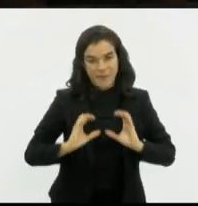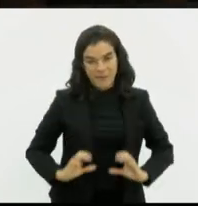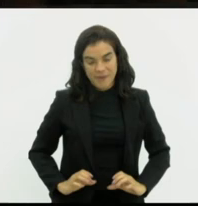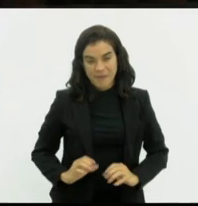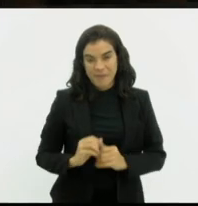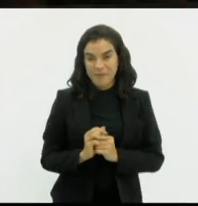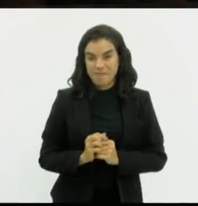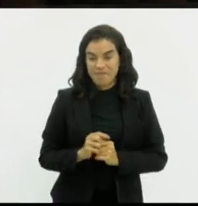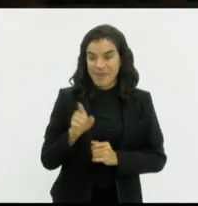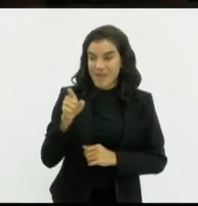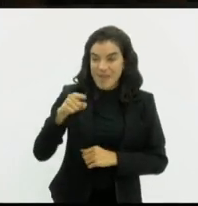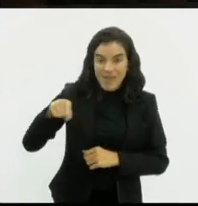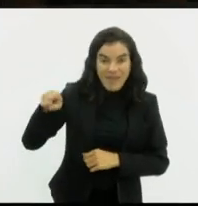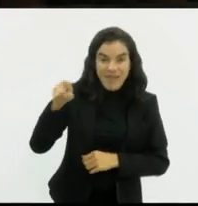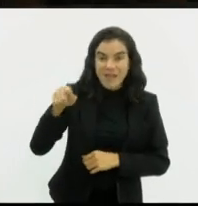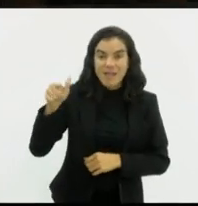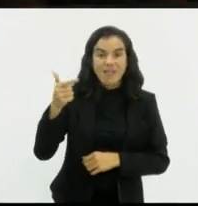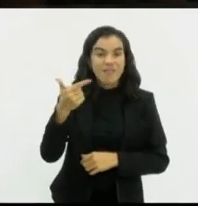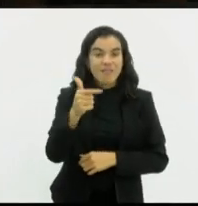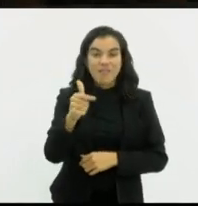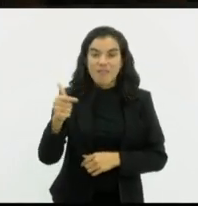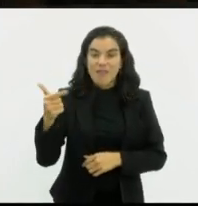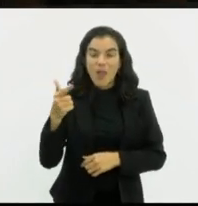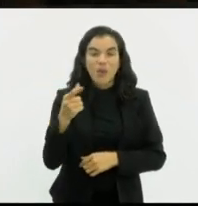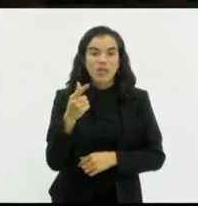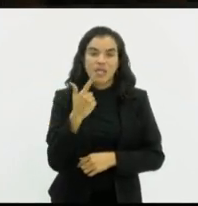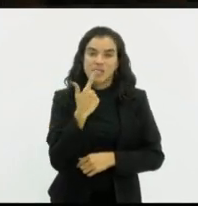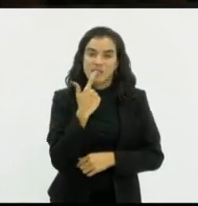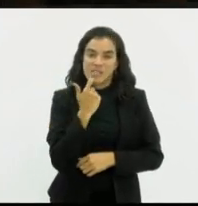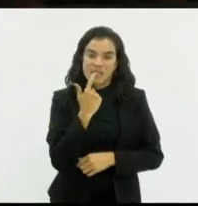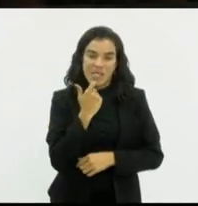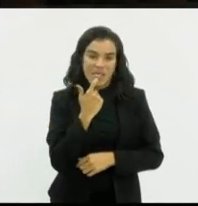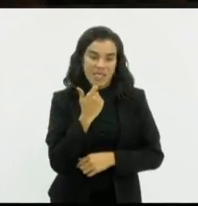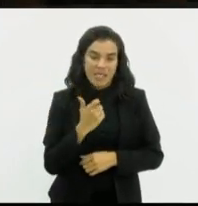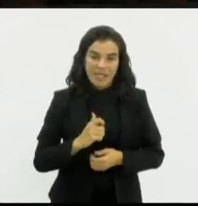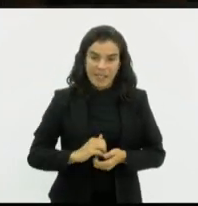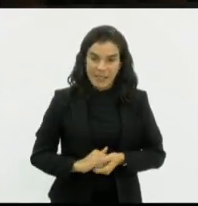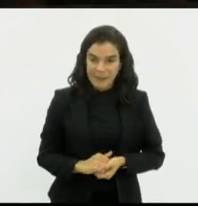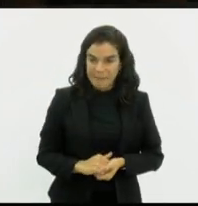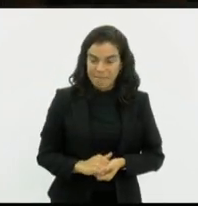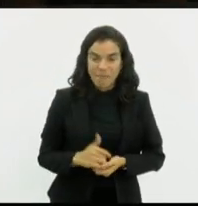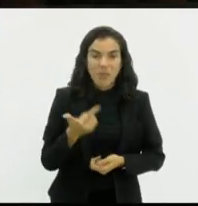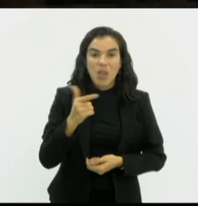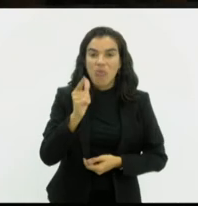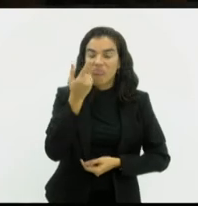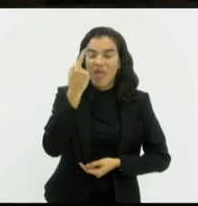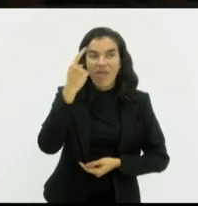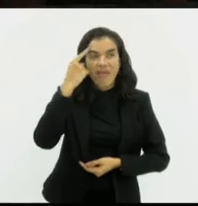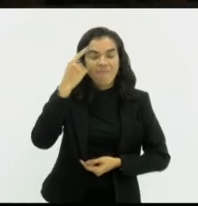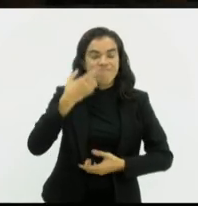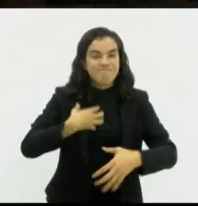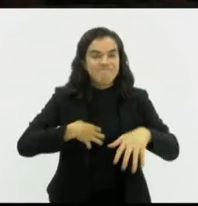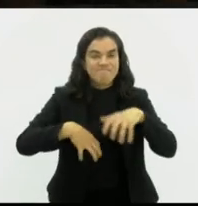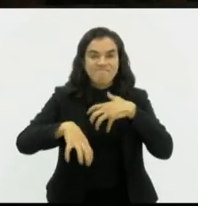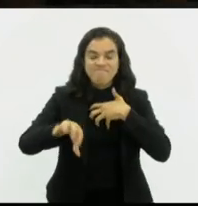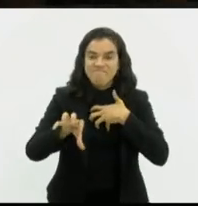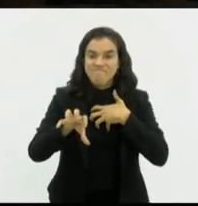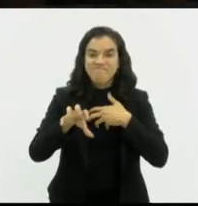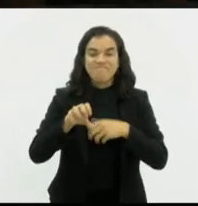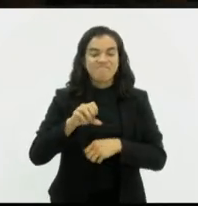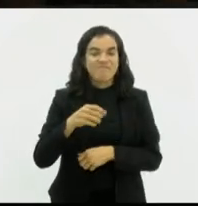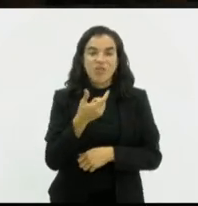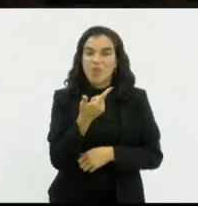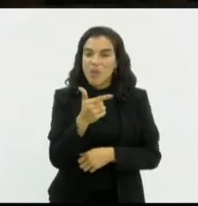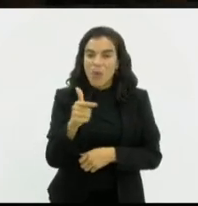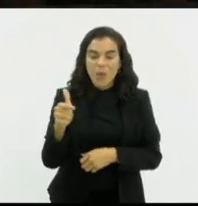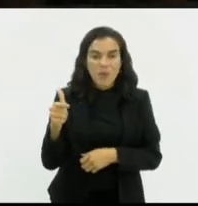seres invertebrados. São seres que não têm o menor compromisso